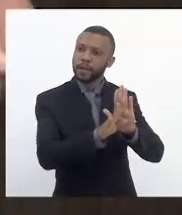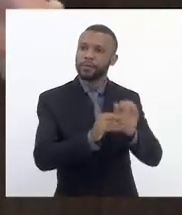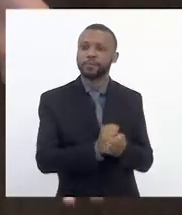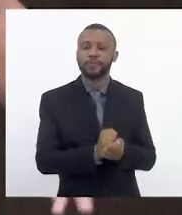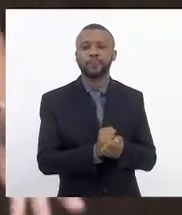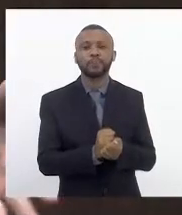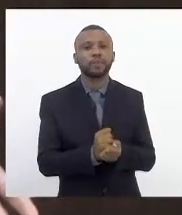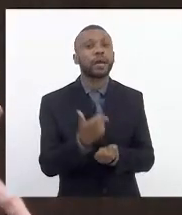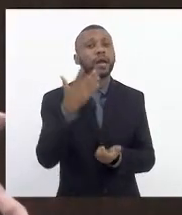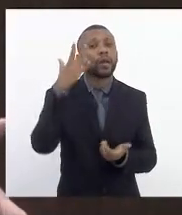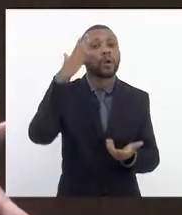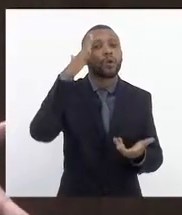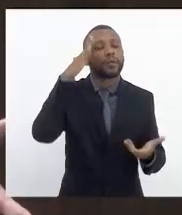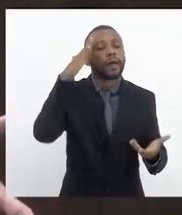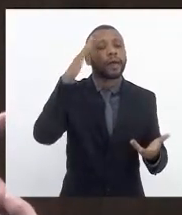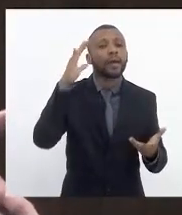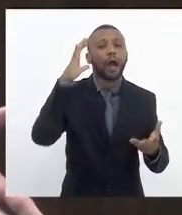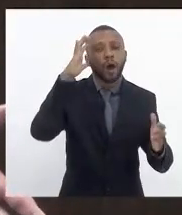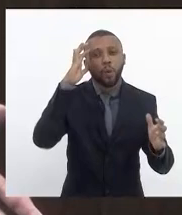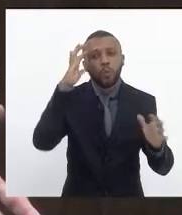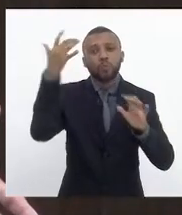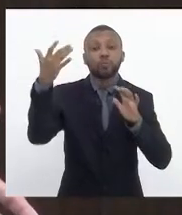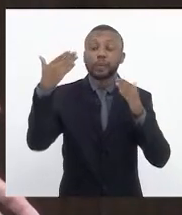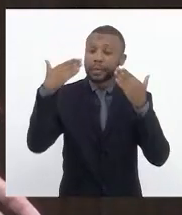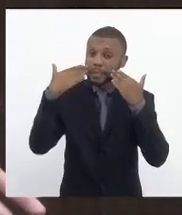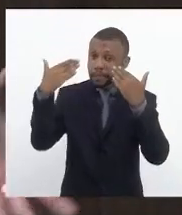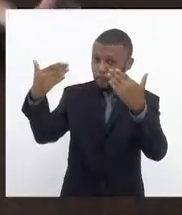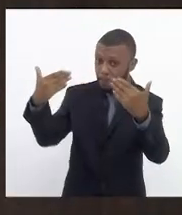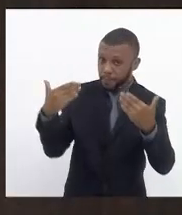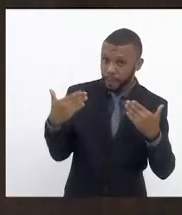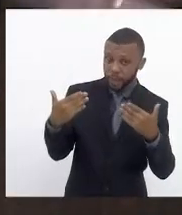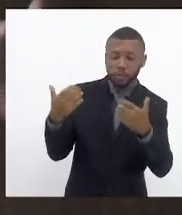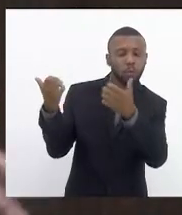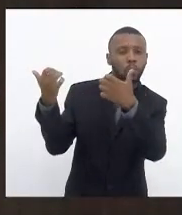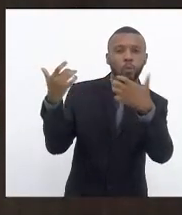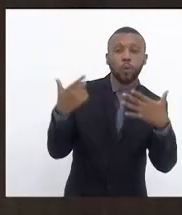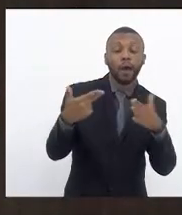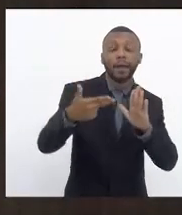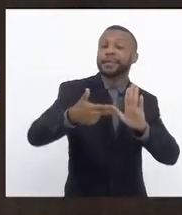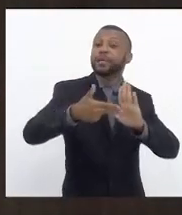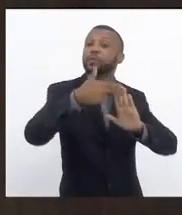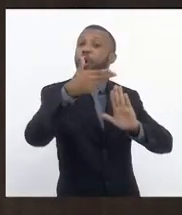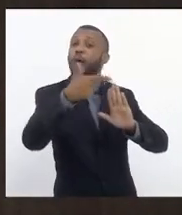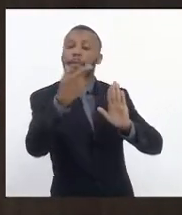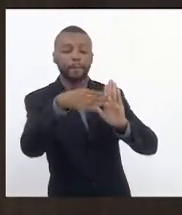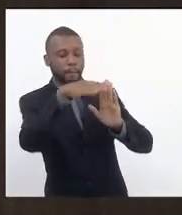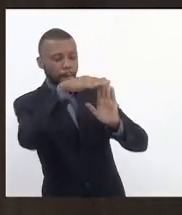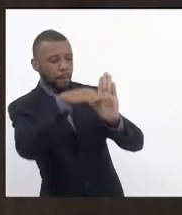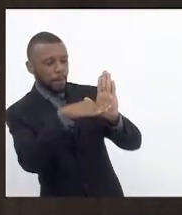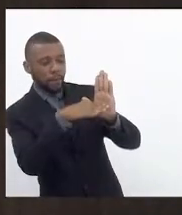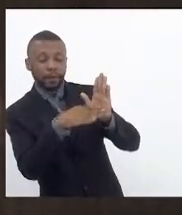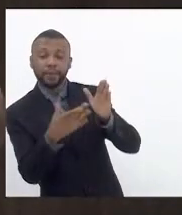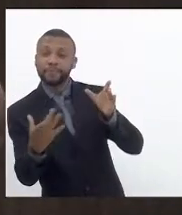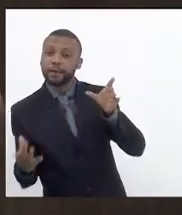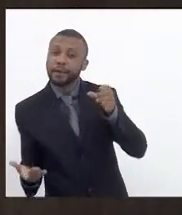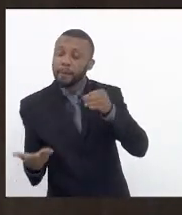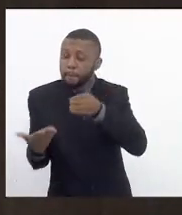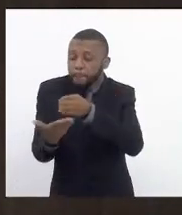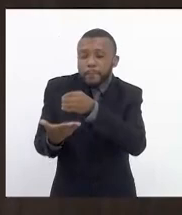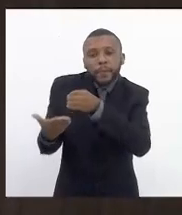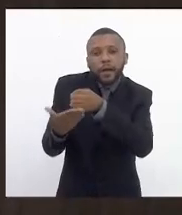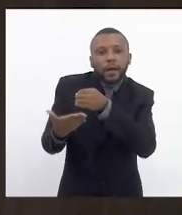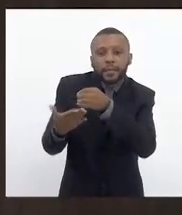a conjuntura que está sendo apresentada a essas normas que vem balizadas